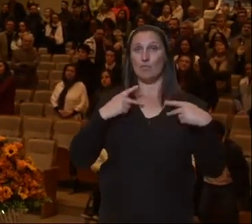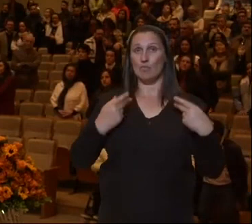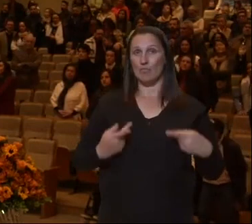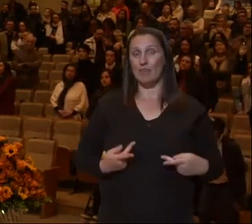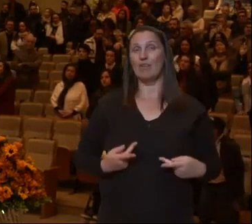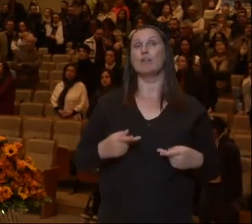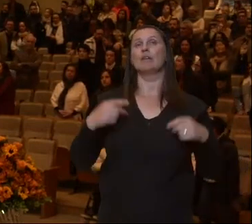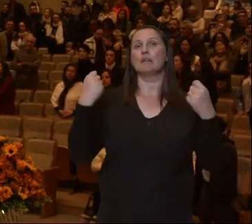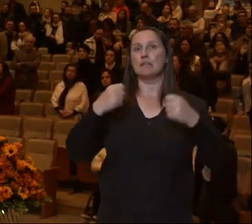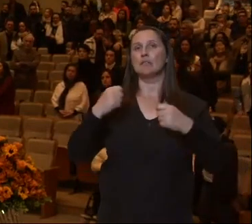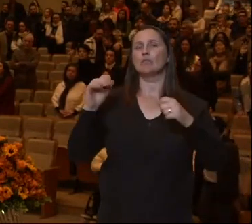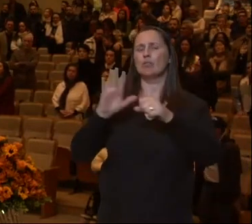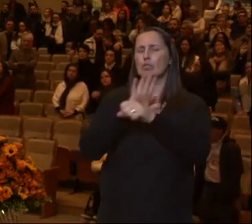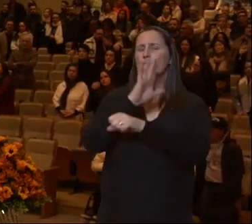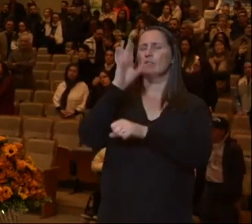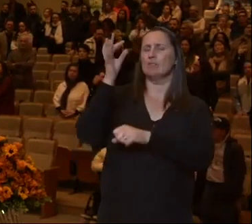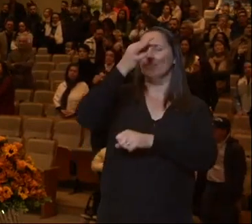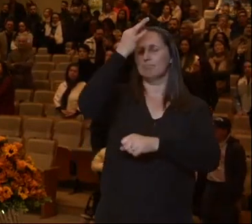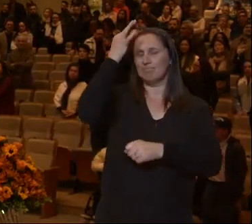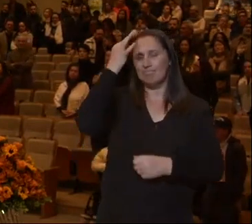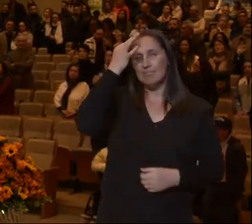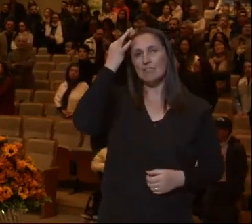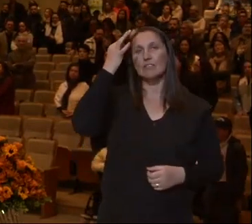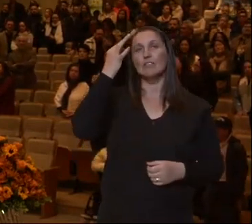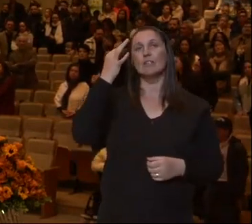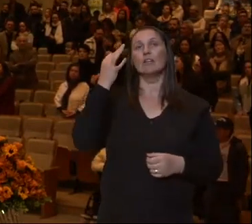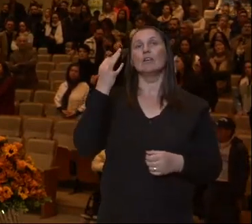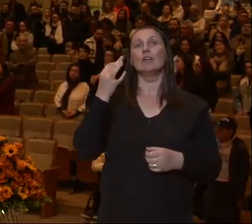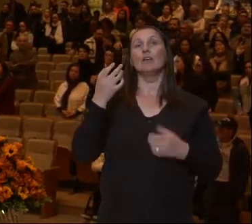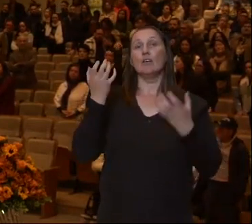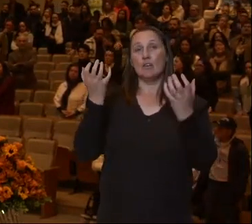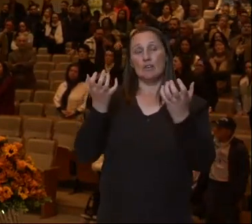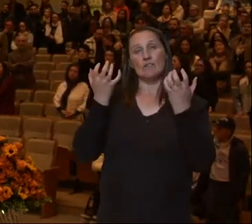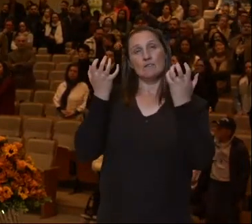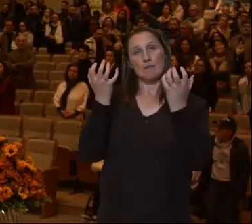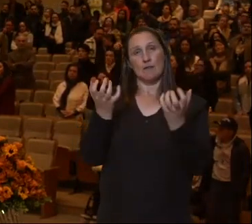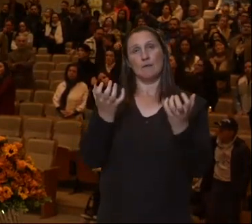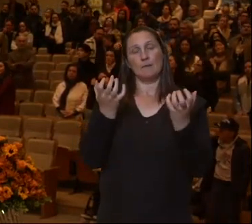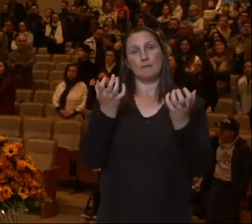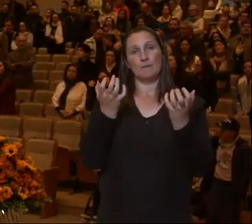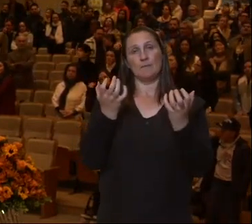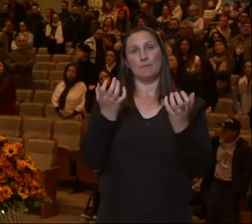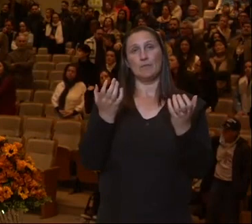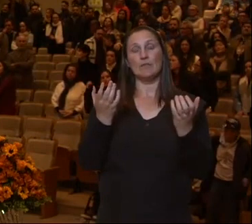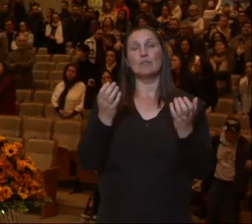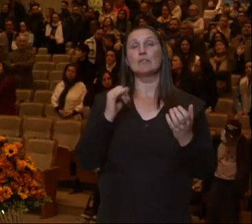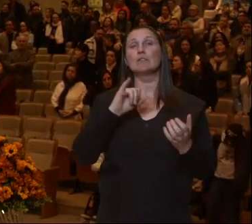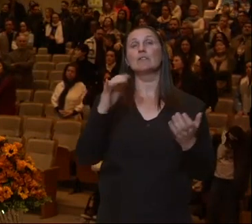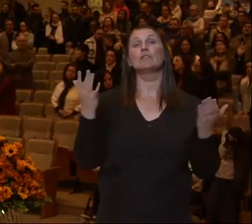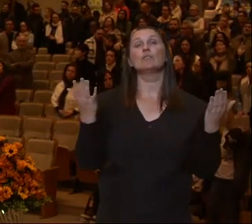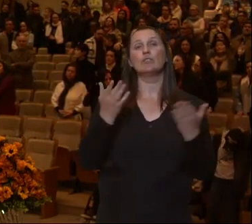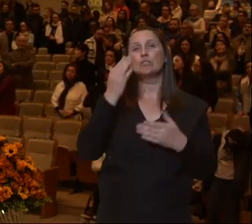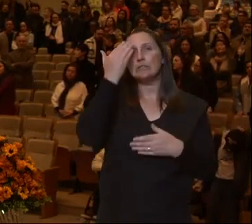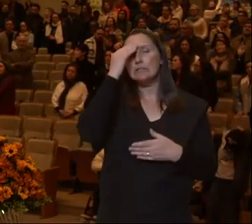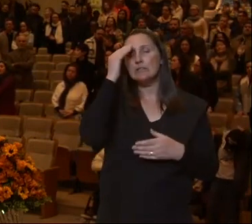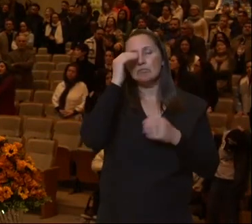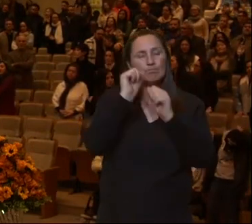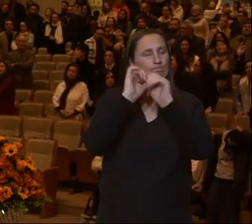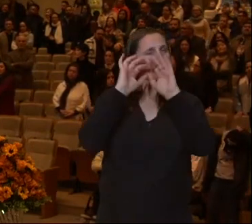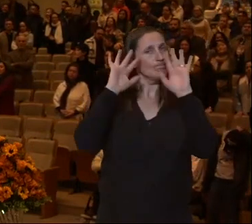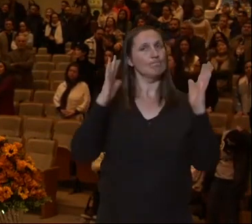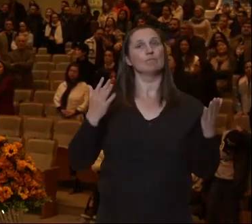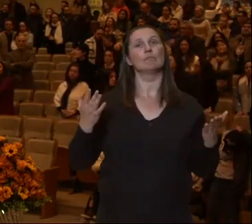a presença de Deus, as virtudes de Deus em mim, eu quero. Se hoje você entendeu isso e quer